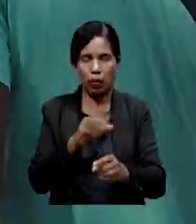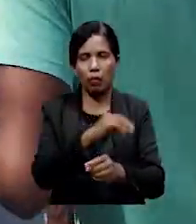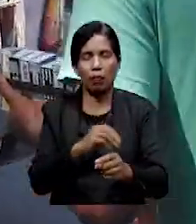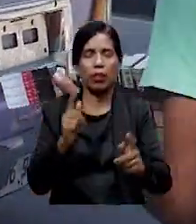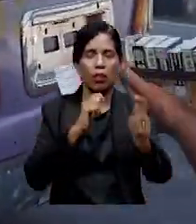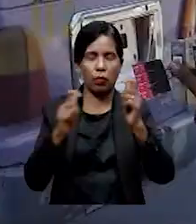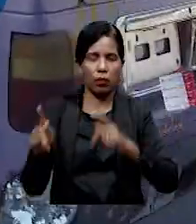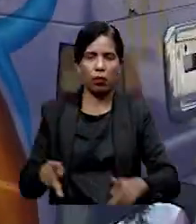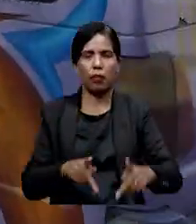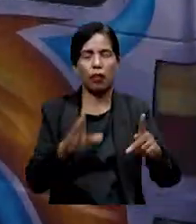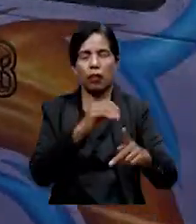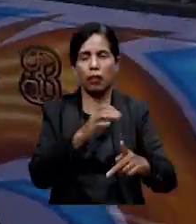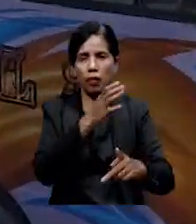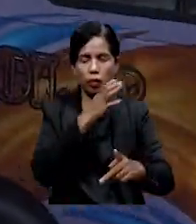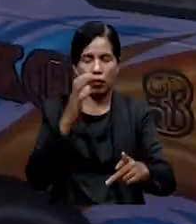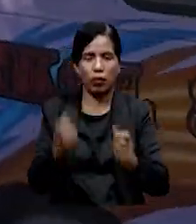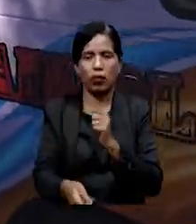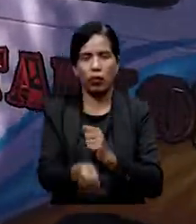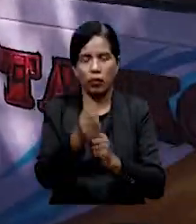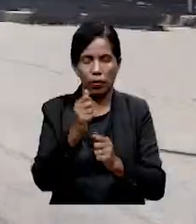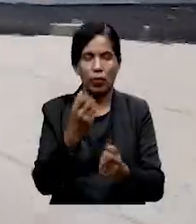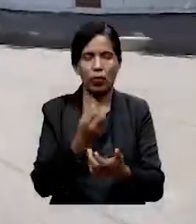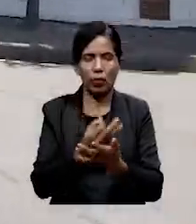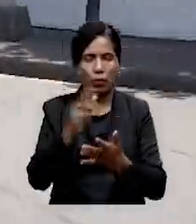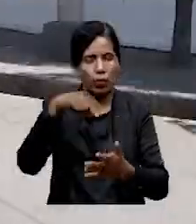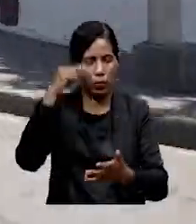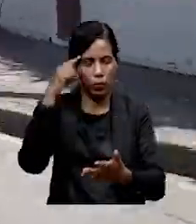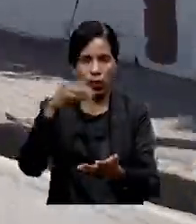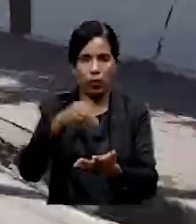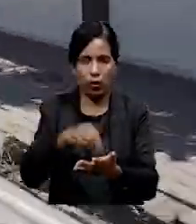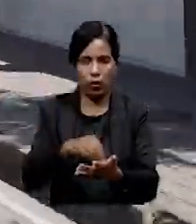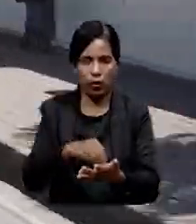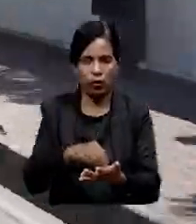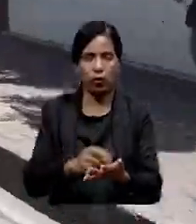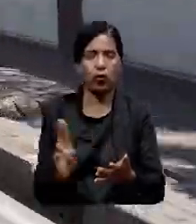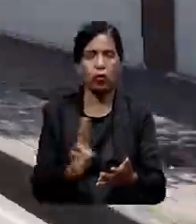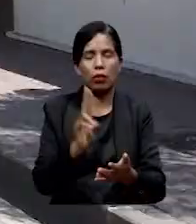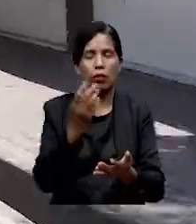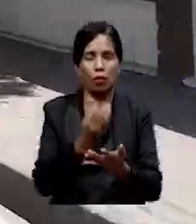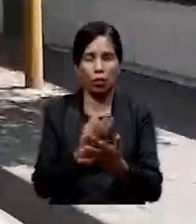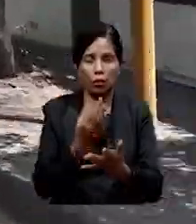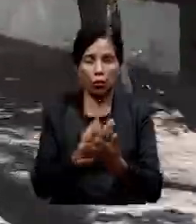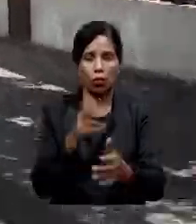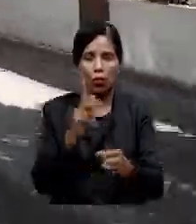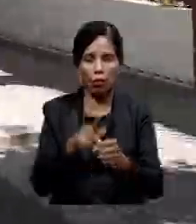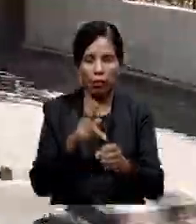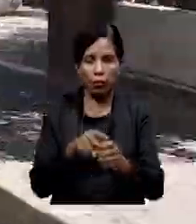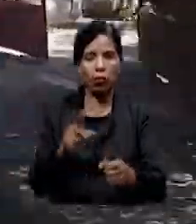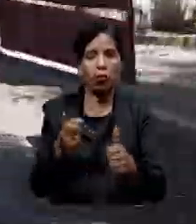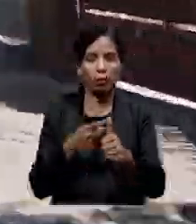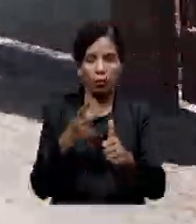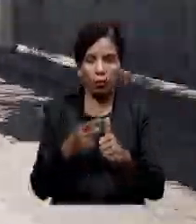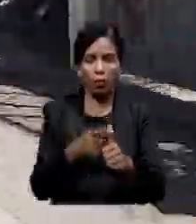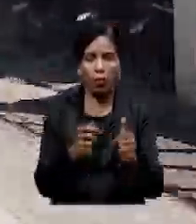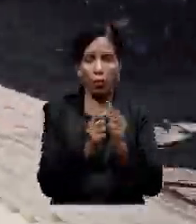no operador agrícola pesca. Orçamento nebe governo aloca ba execução subsídio combustível fase da Hulukne